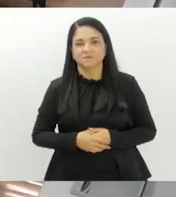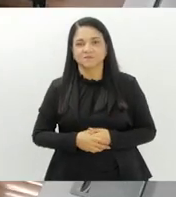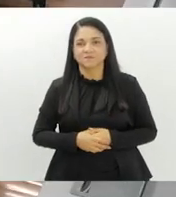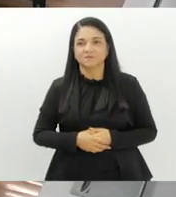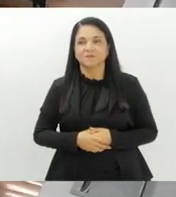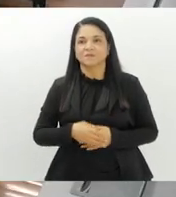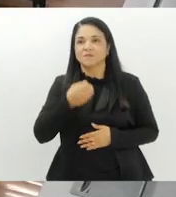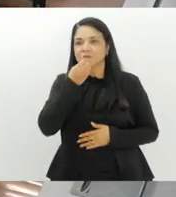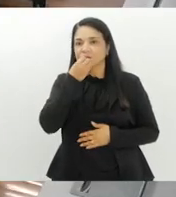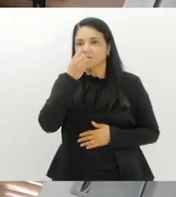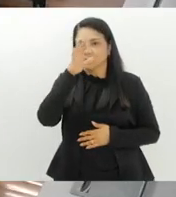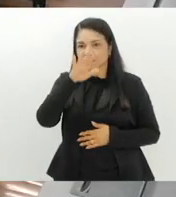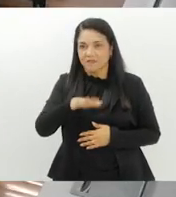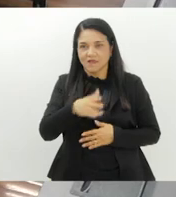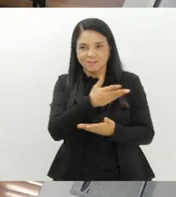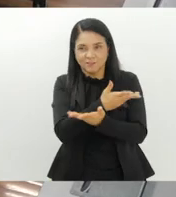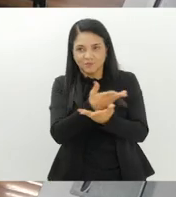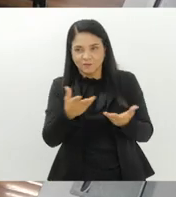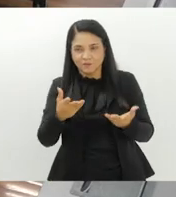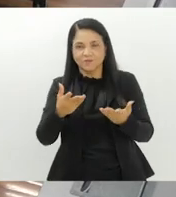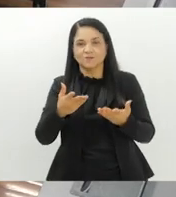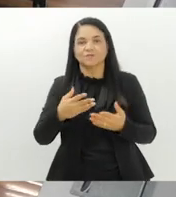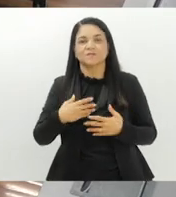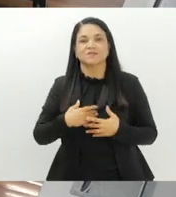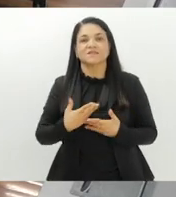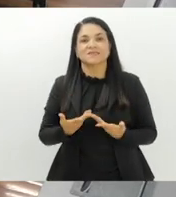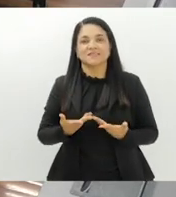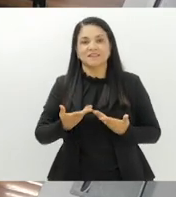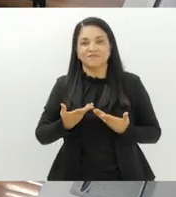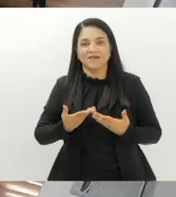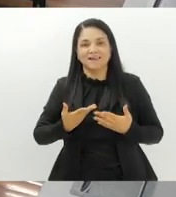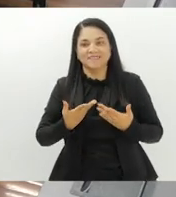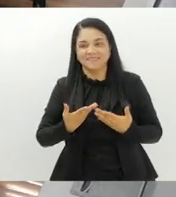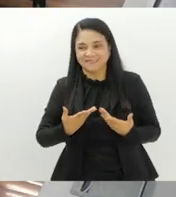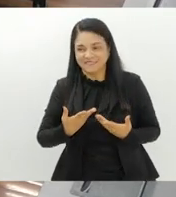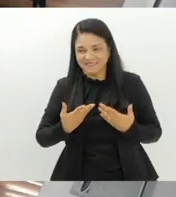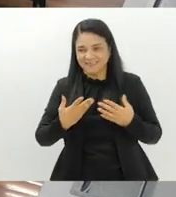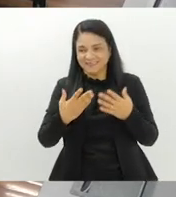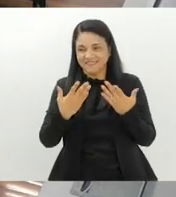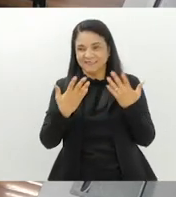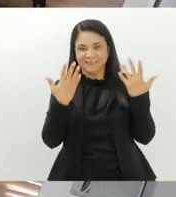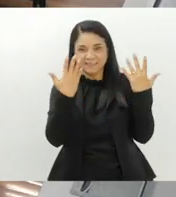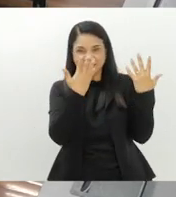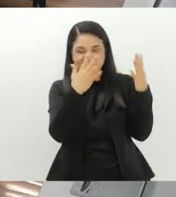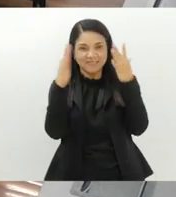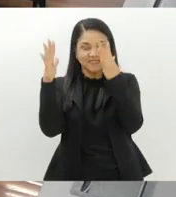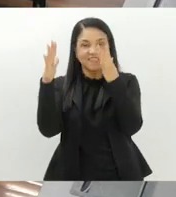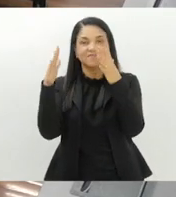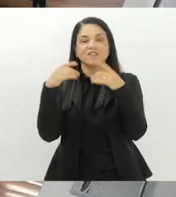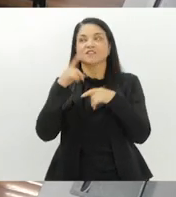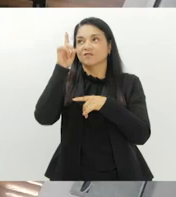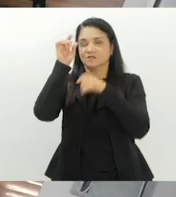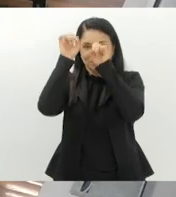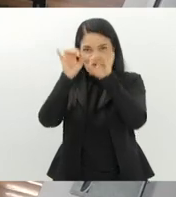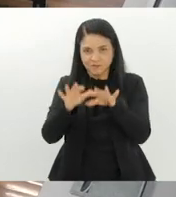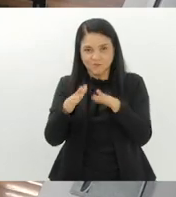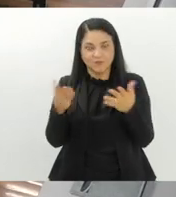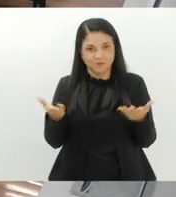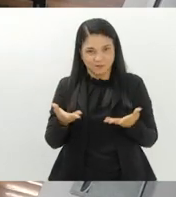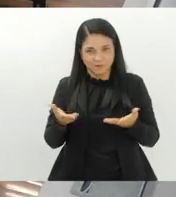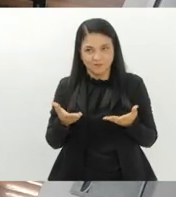Uma boa tarde a todos, meu saravá fraterno, que Pai Xangô possa nos abençoar no dia de hoje.